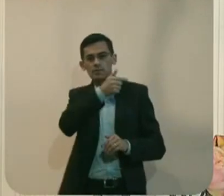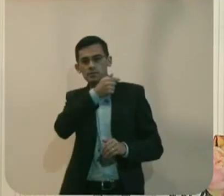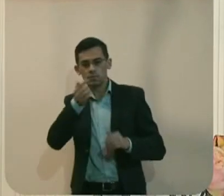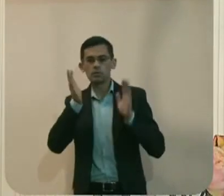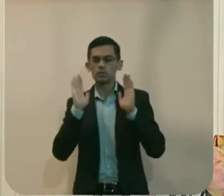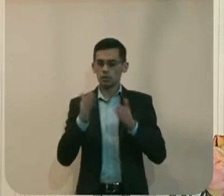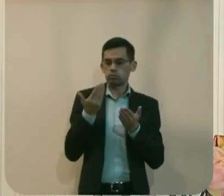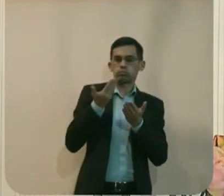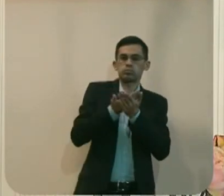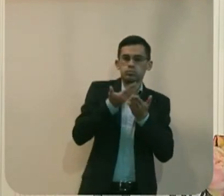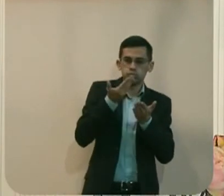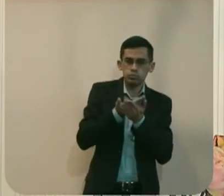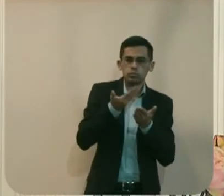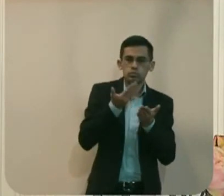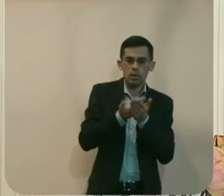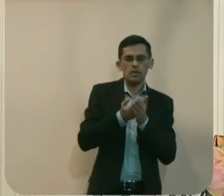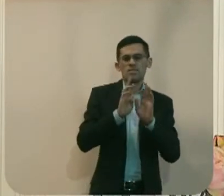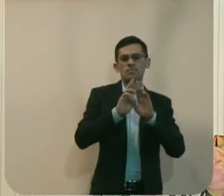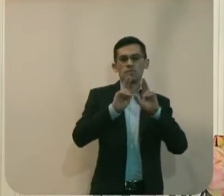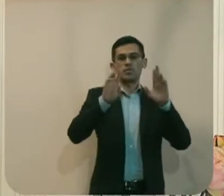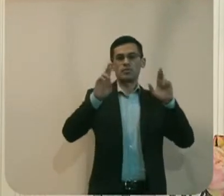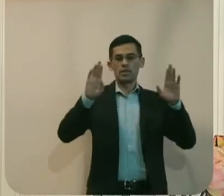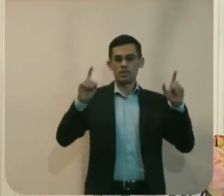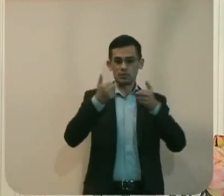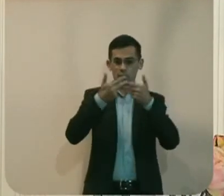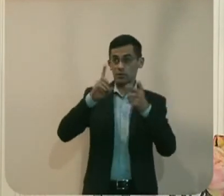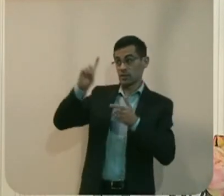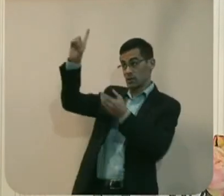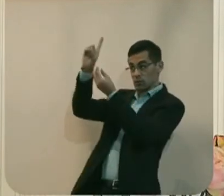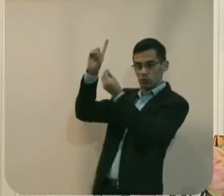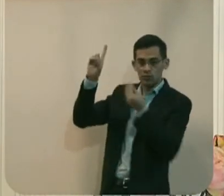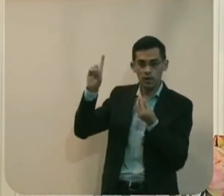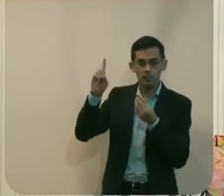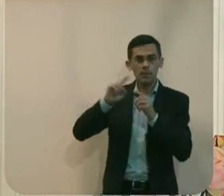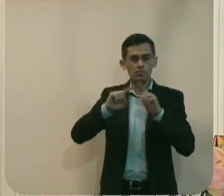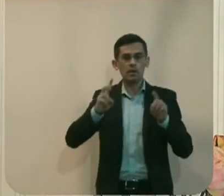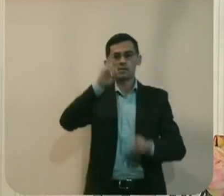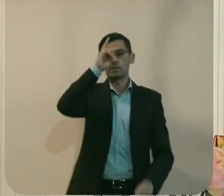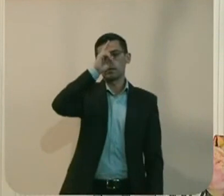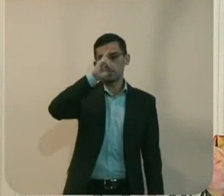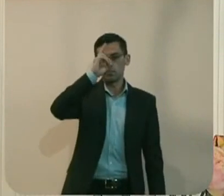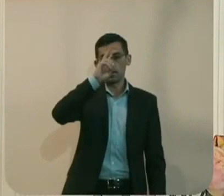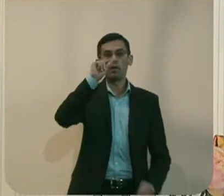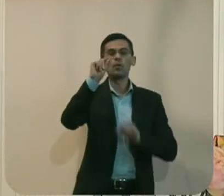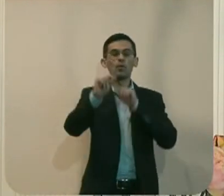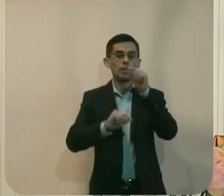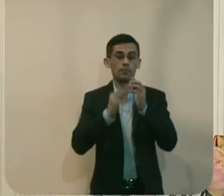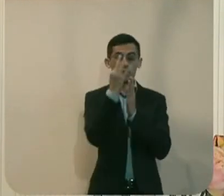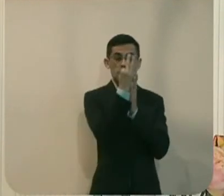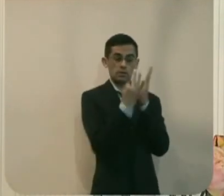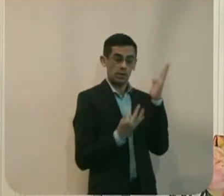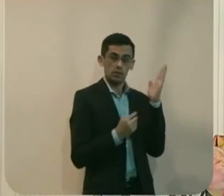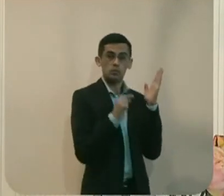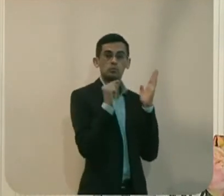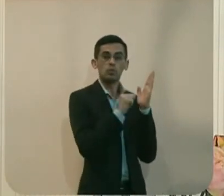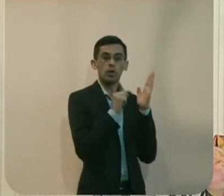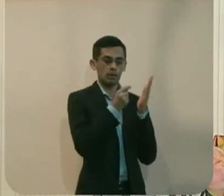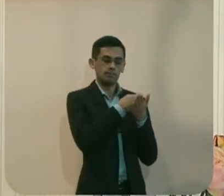tem feito isso, já vimos vários desses recursos, mas convém só lembrar que esse texto foi